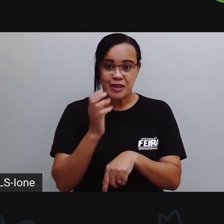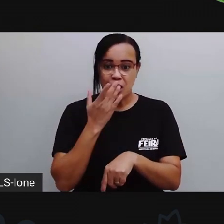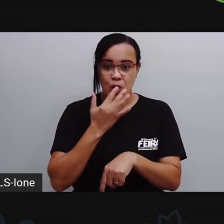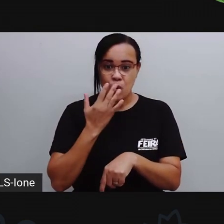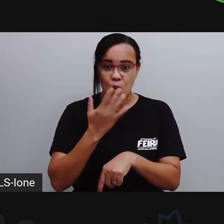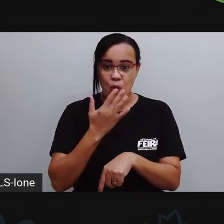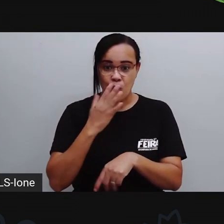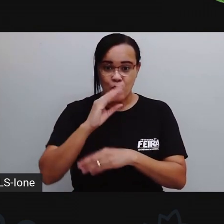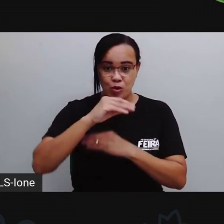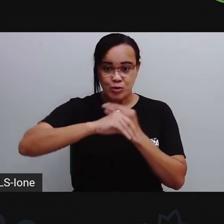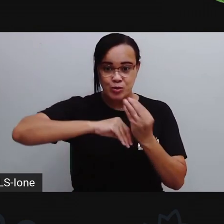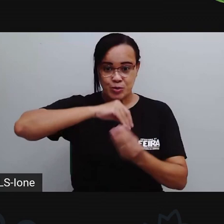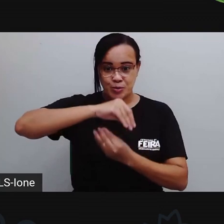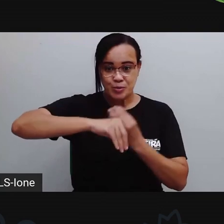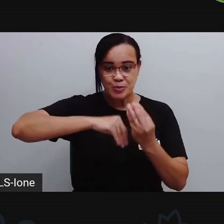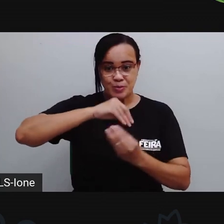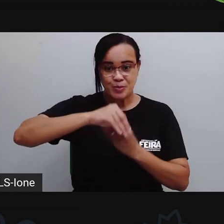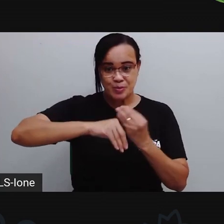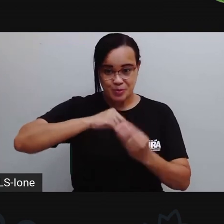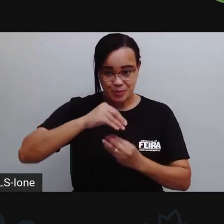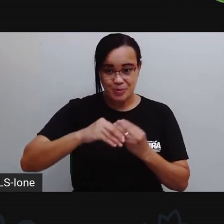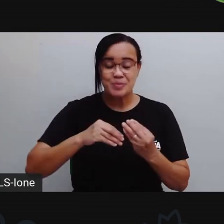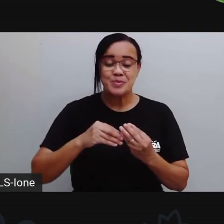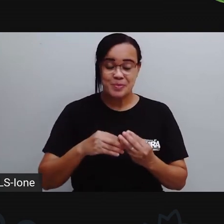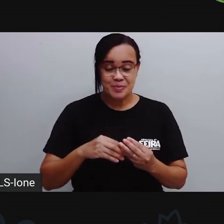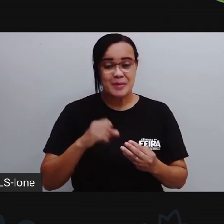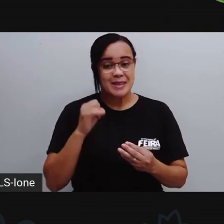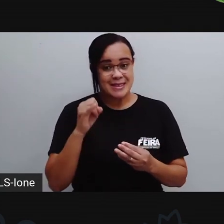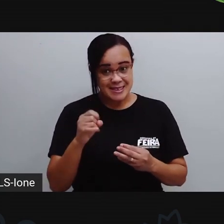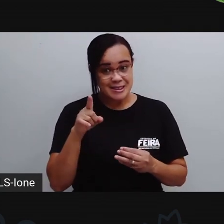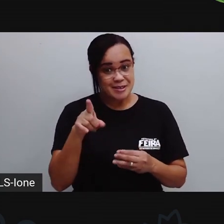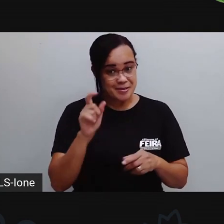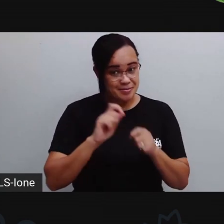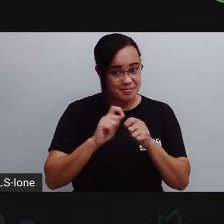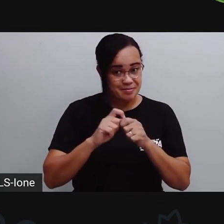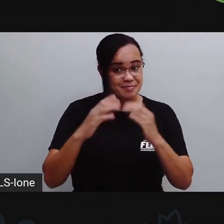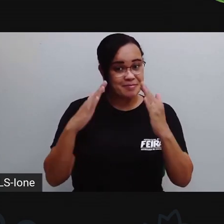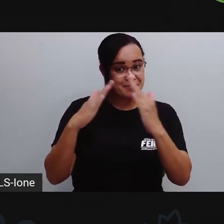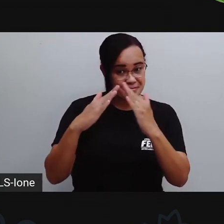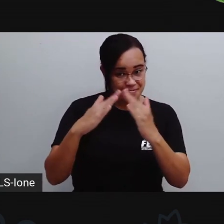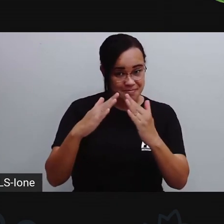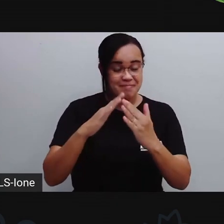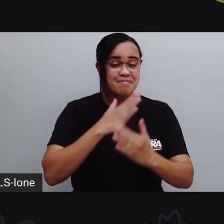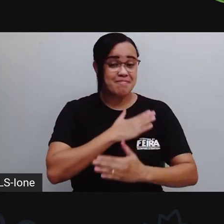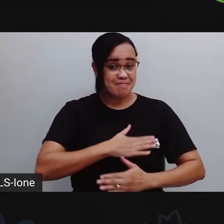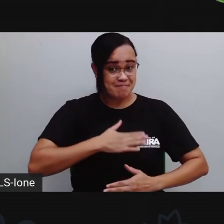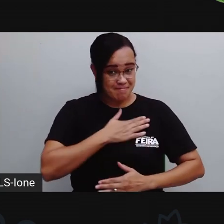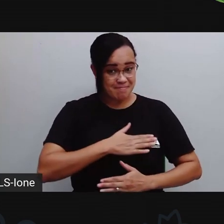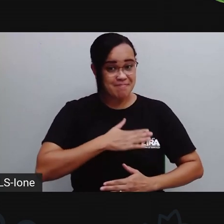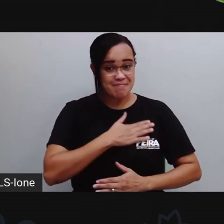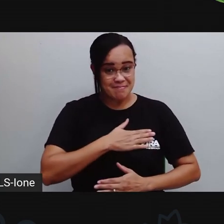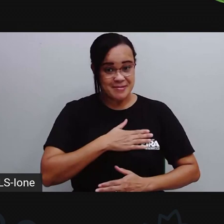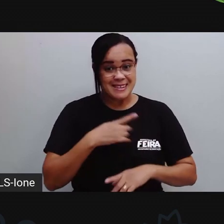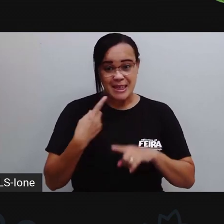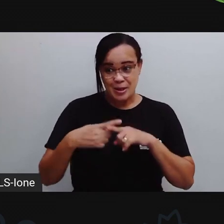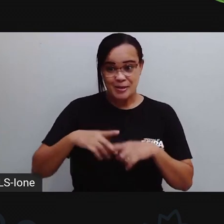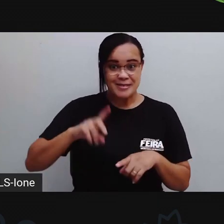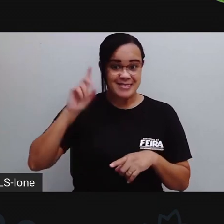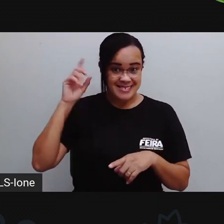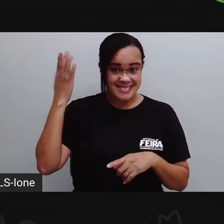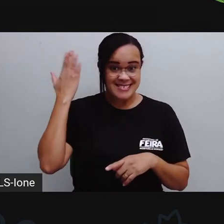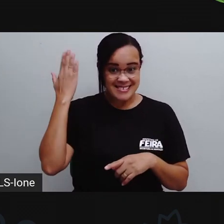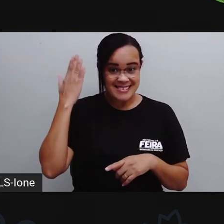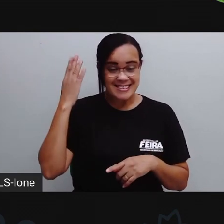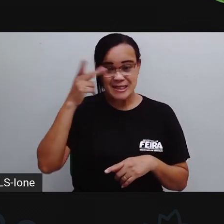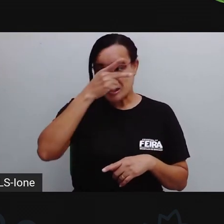bom? Tenho certeza aí que se você fizer o tie-dye, você vai gostar, né, desse efeito. Antigamente todo mundo queria ter uma camisa dessa,